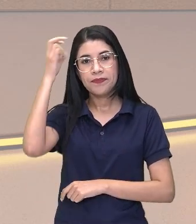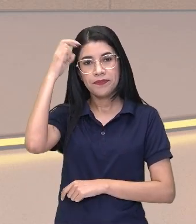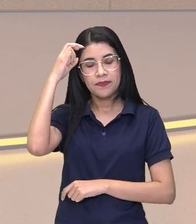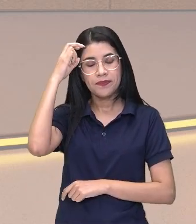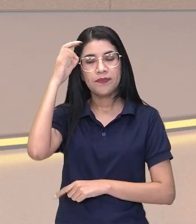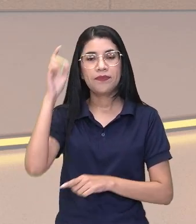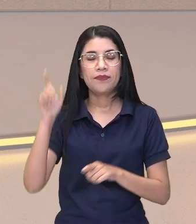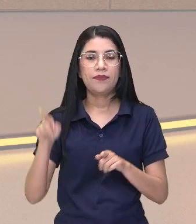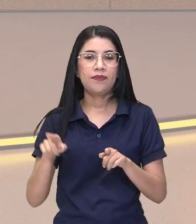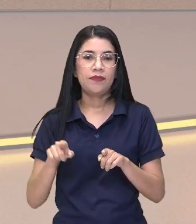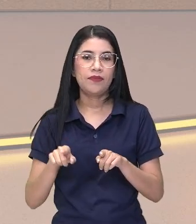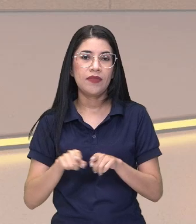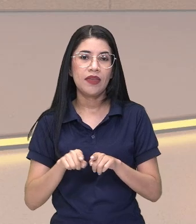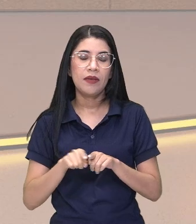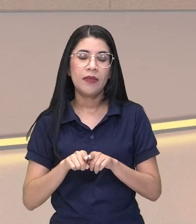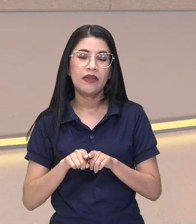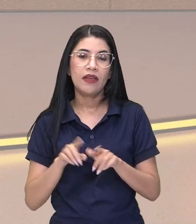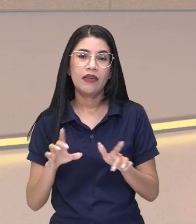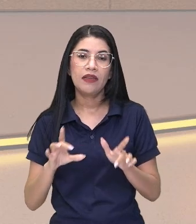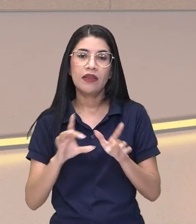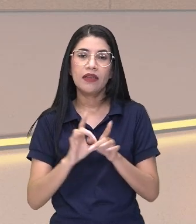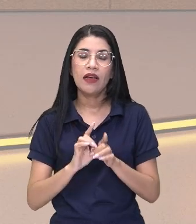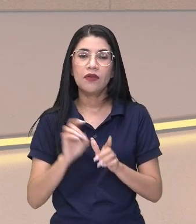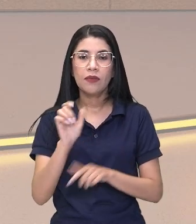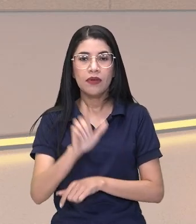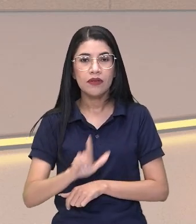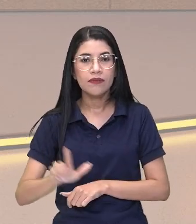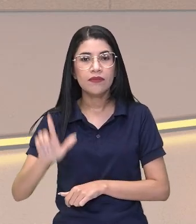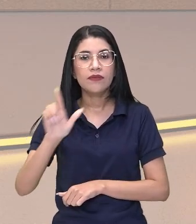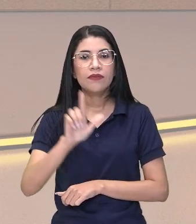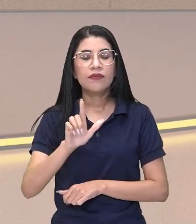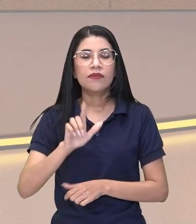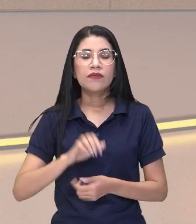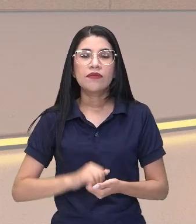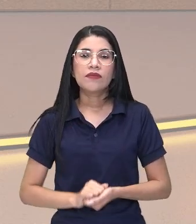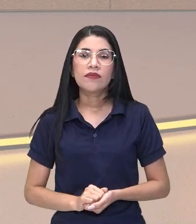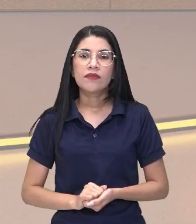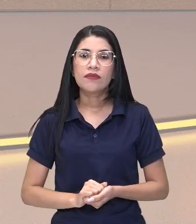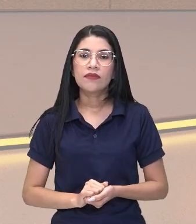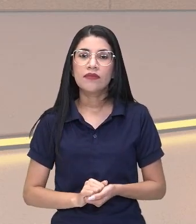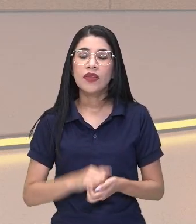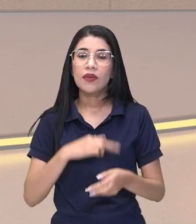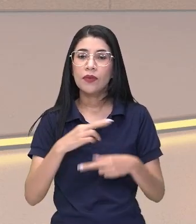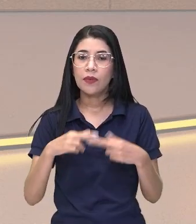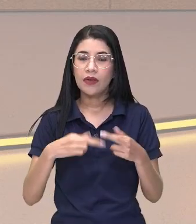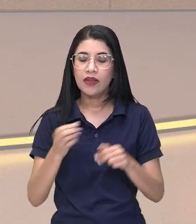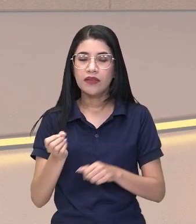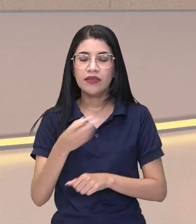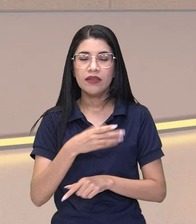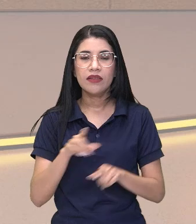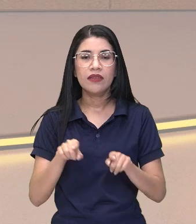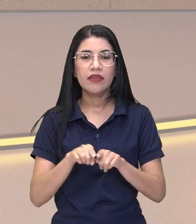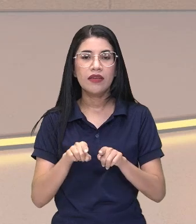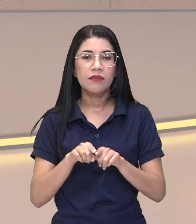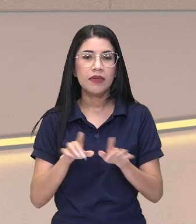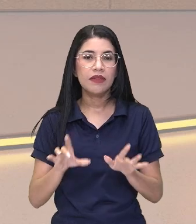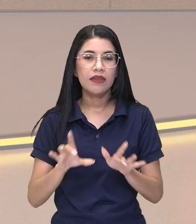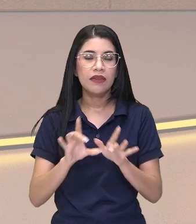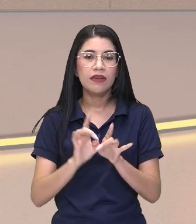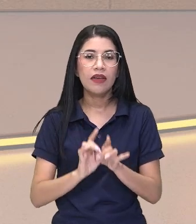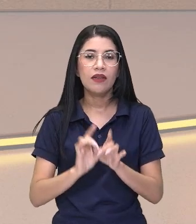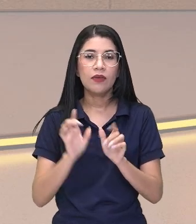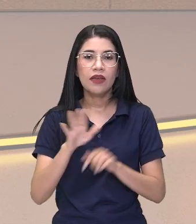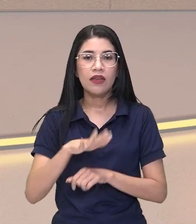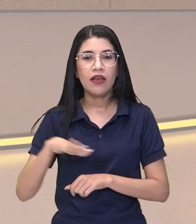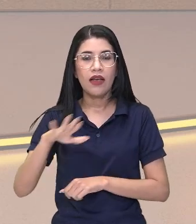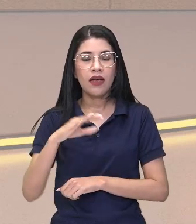o renascimento então ligado também à literatura, tá certo? O renascimento ligado também a quê? A um mundo